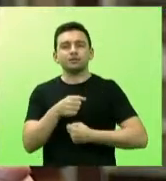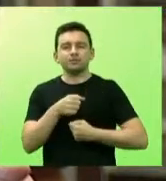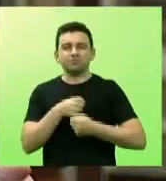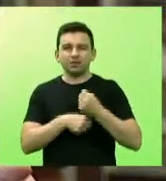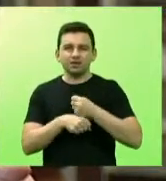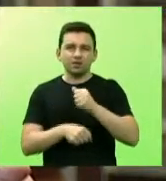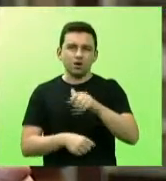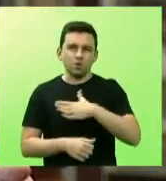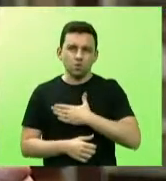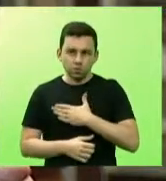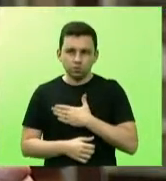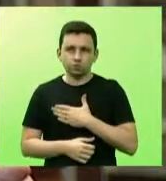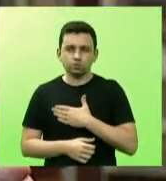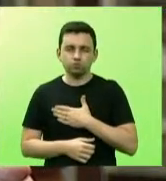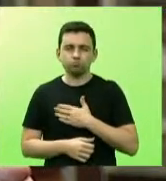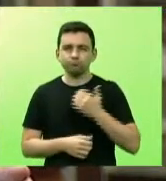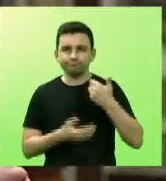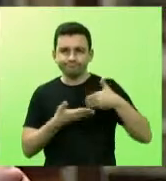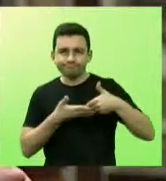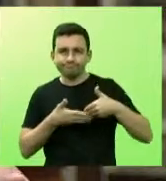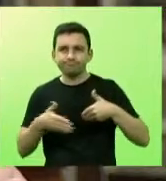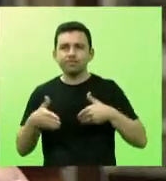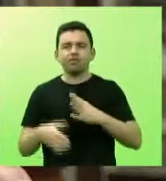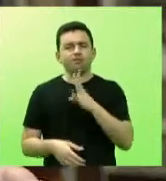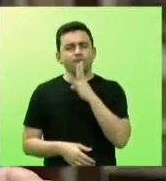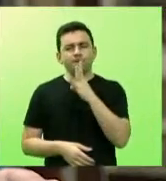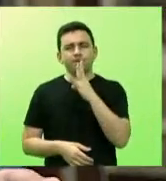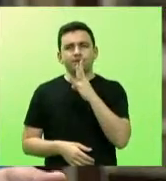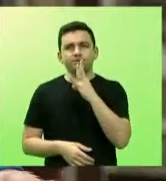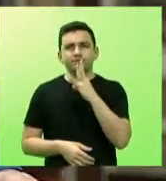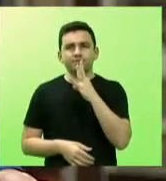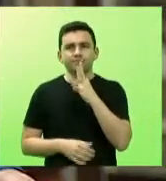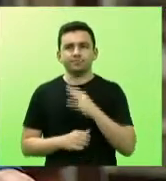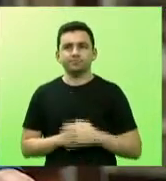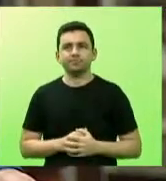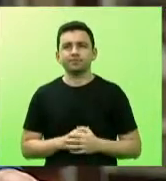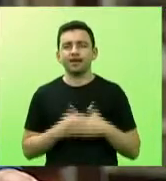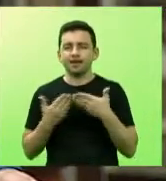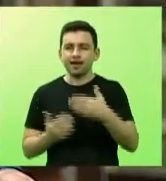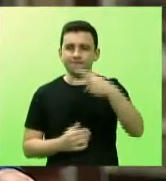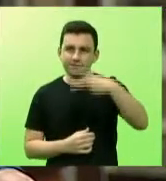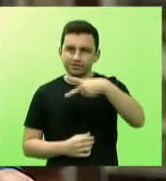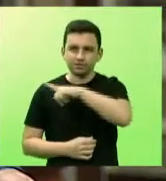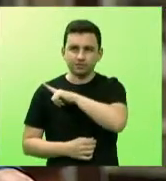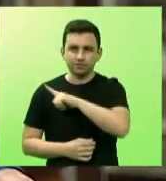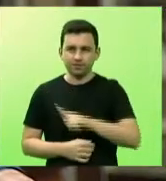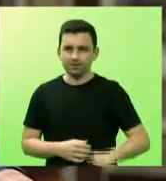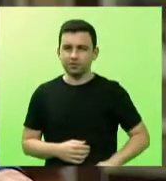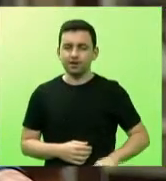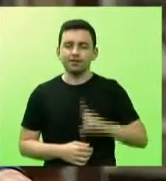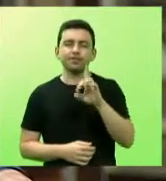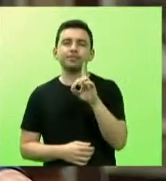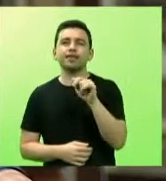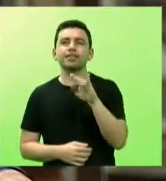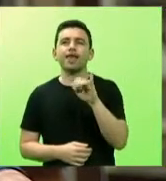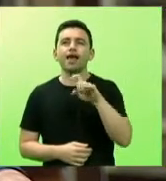Desde agosto do ano passado, eu conheço a vice-governadora Daniela Rainer.